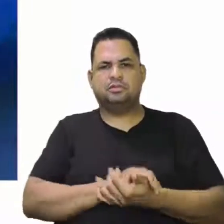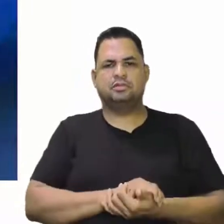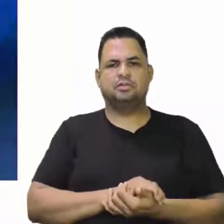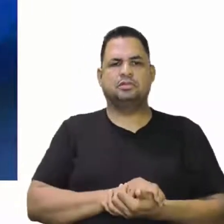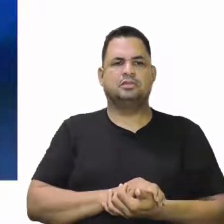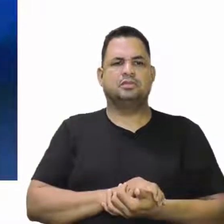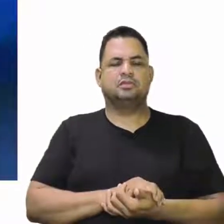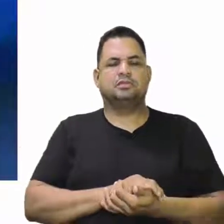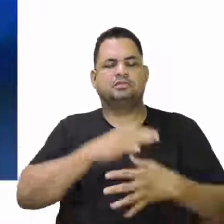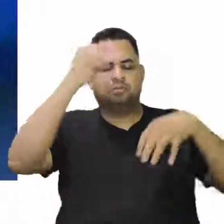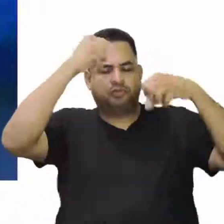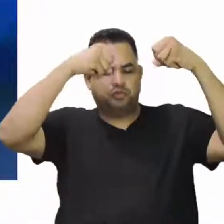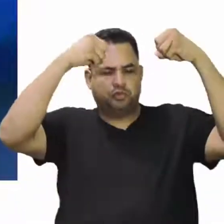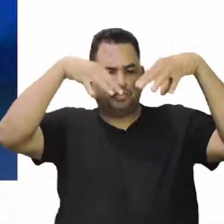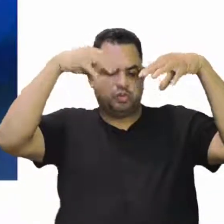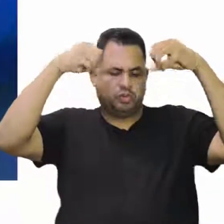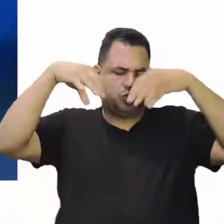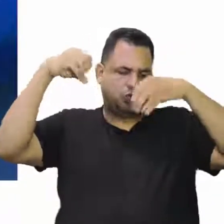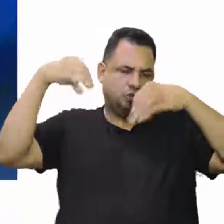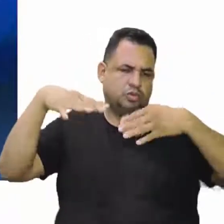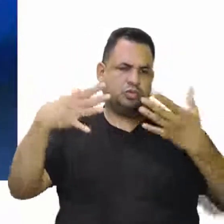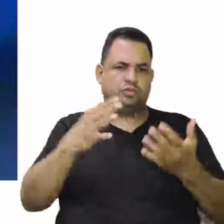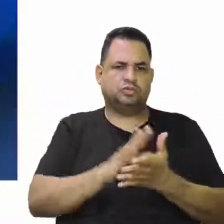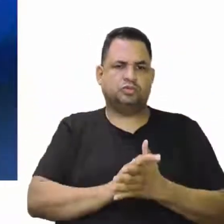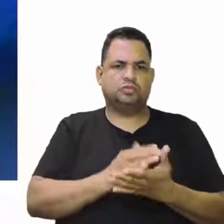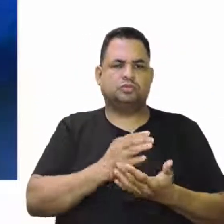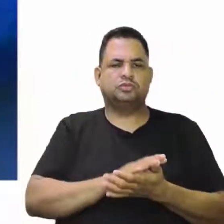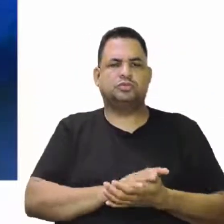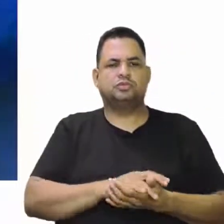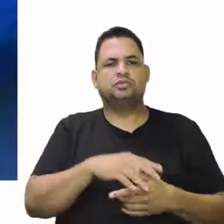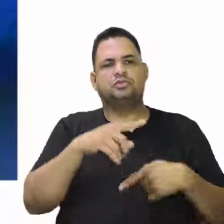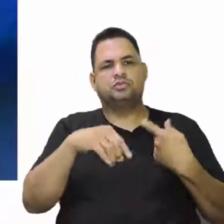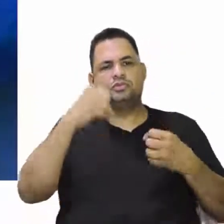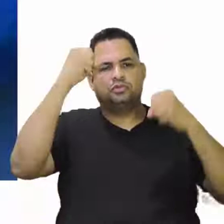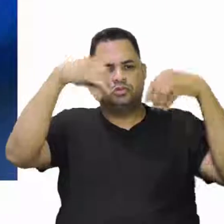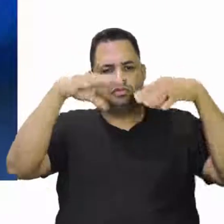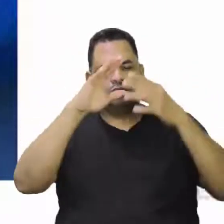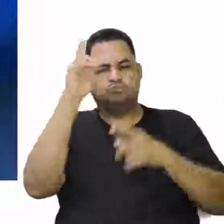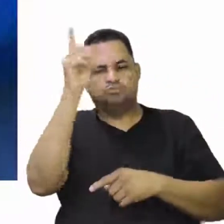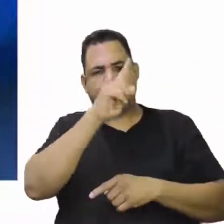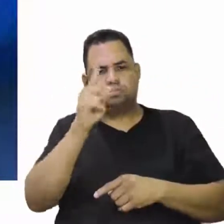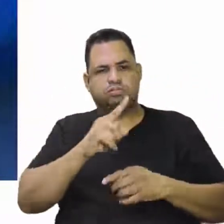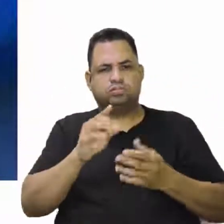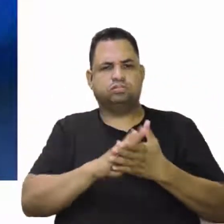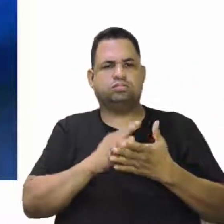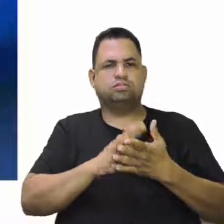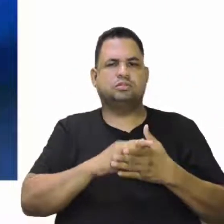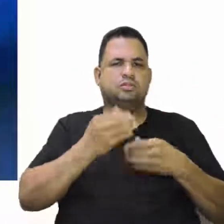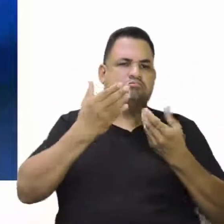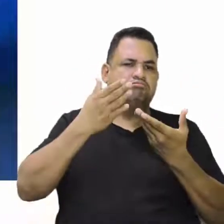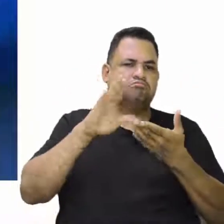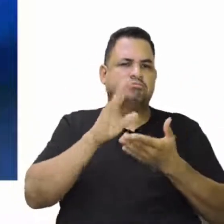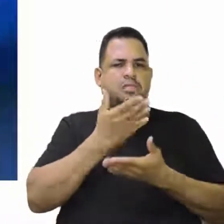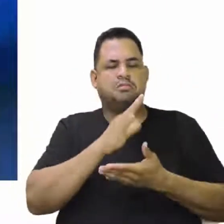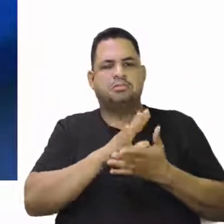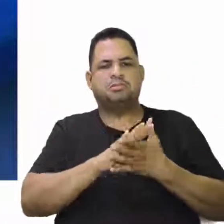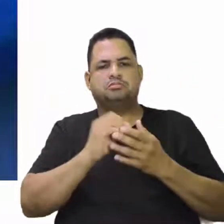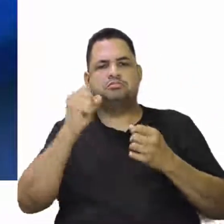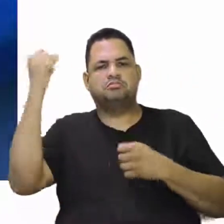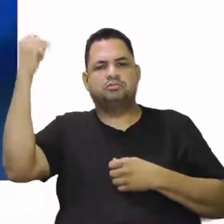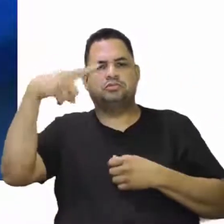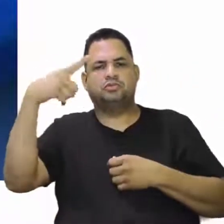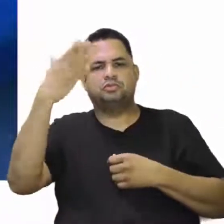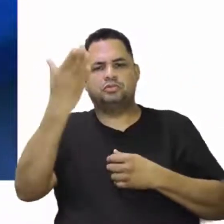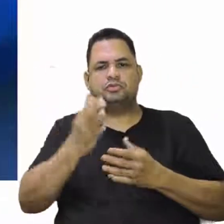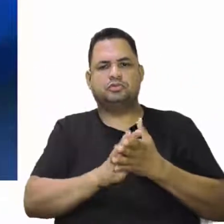ter chuva, vai ter ou chuva de novo, chuva com trovão, aqui vai ser nublado, aqui sol, nublado